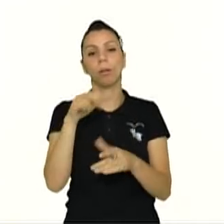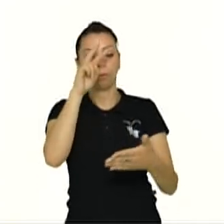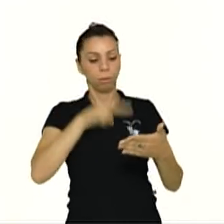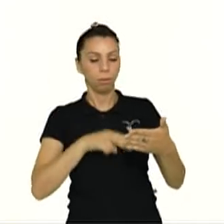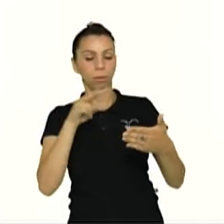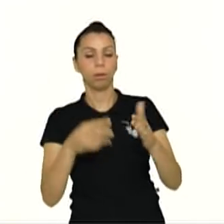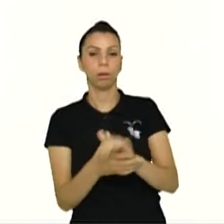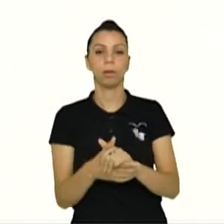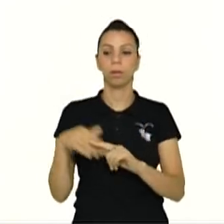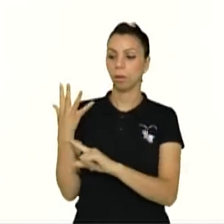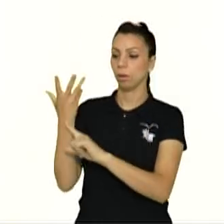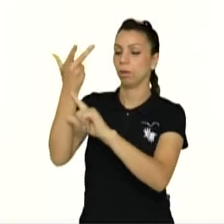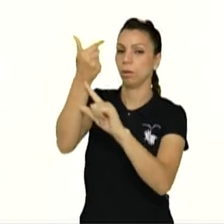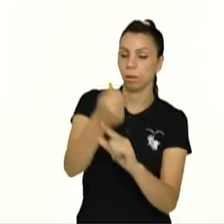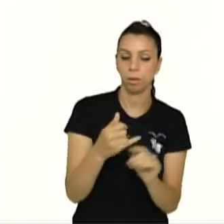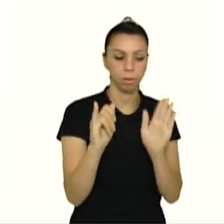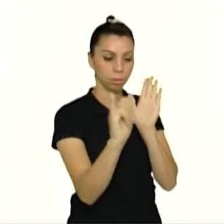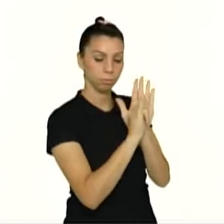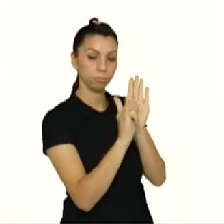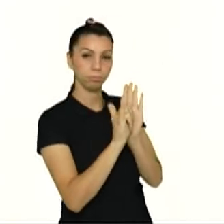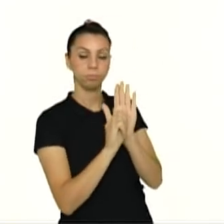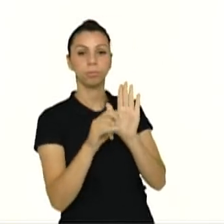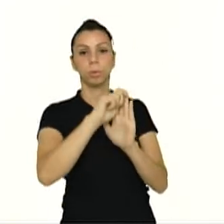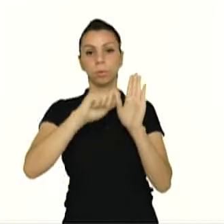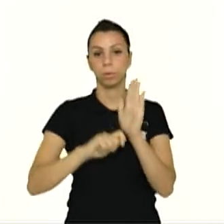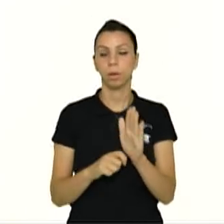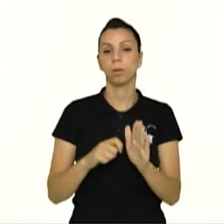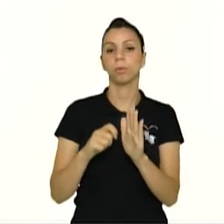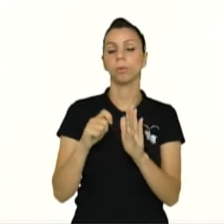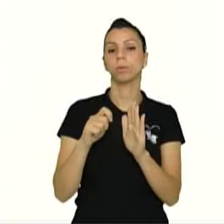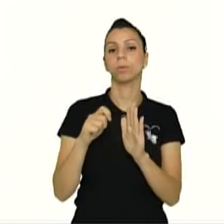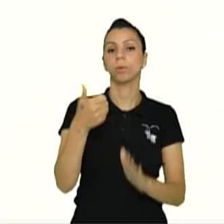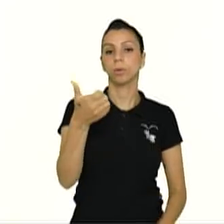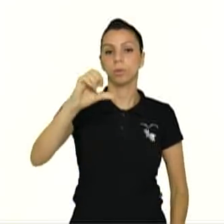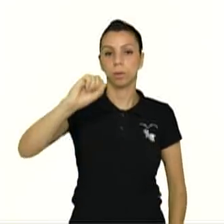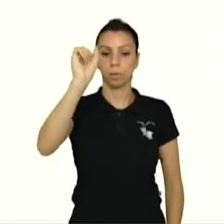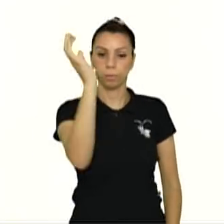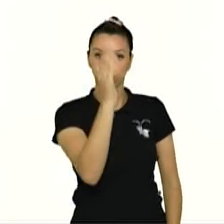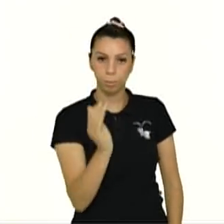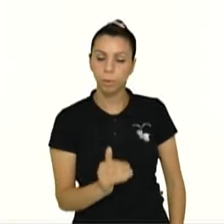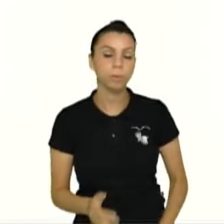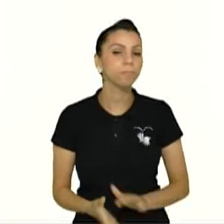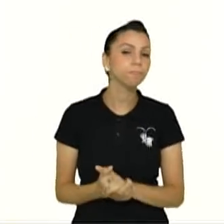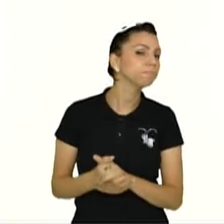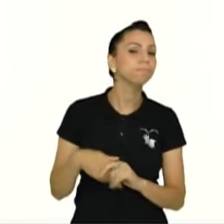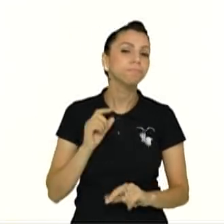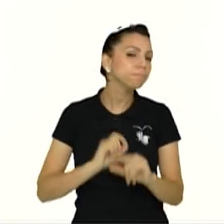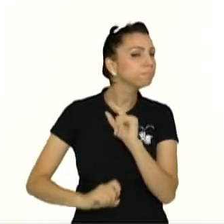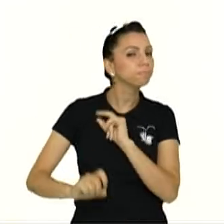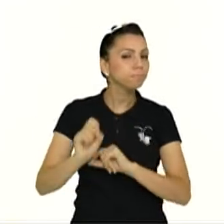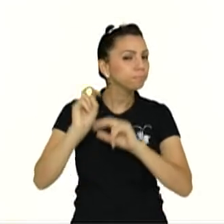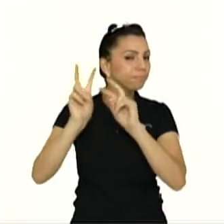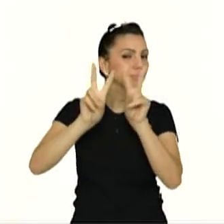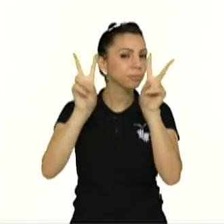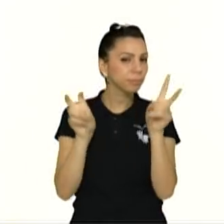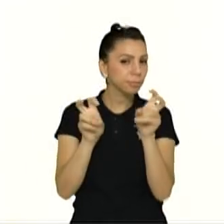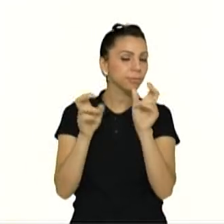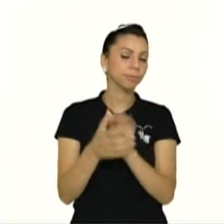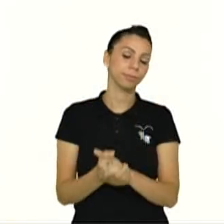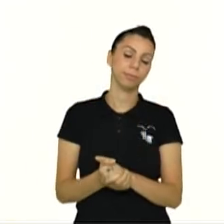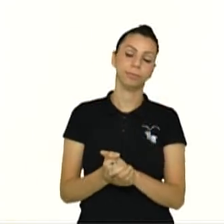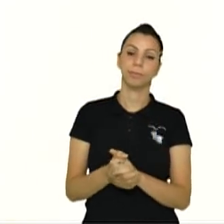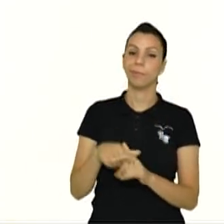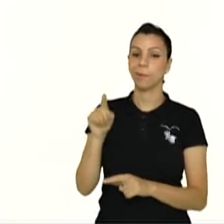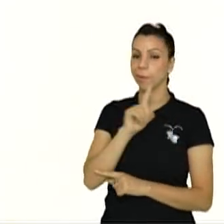das identidades no Brasil do século XIX, tá? Ou seja, o que estamos falando aqui, tá?